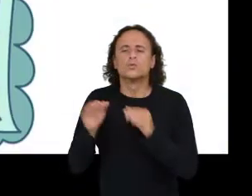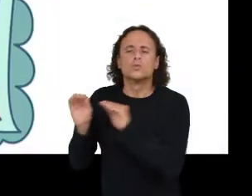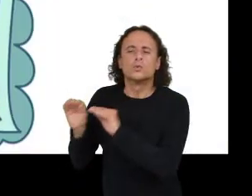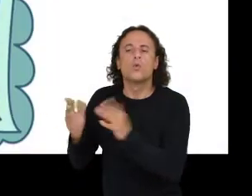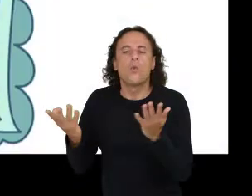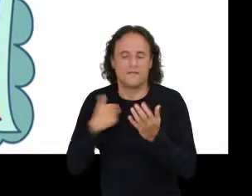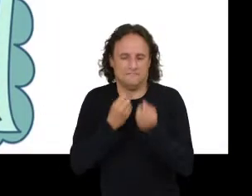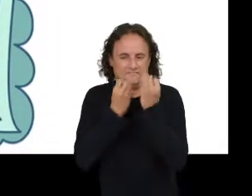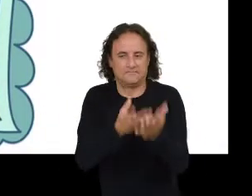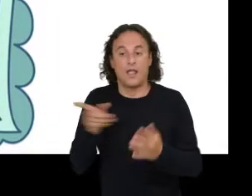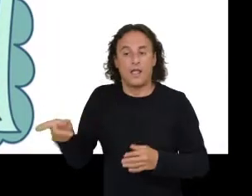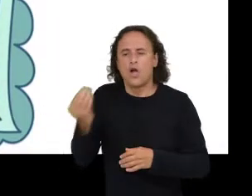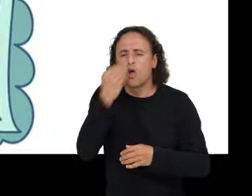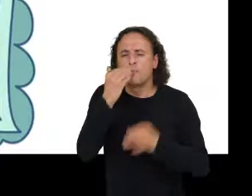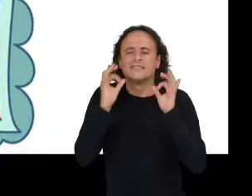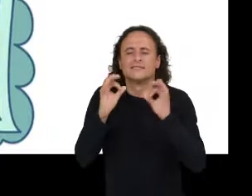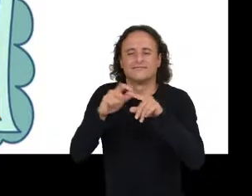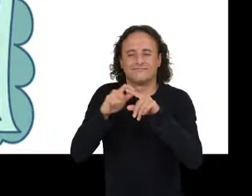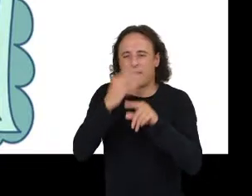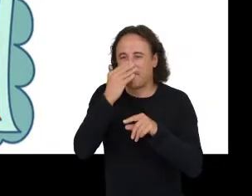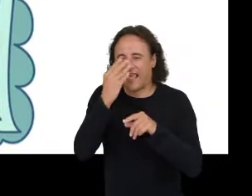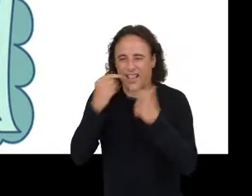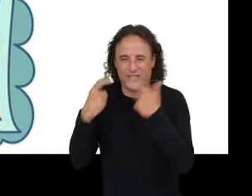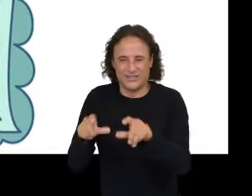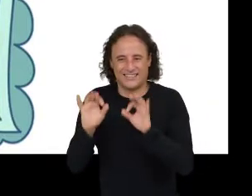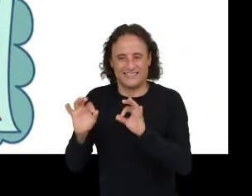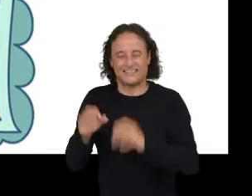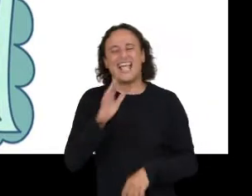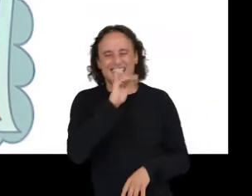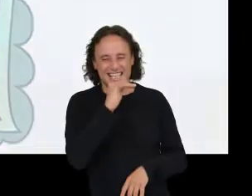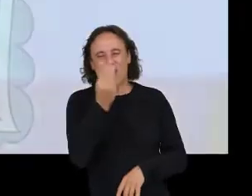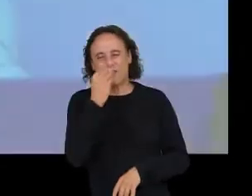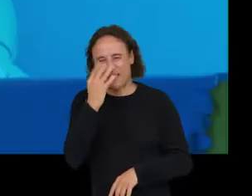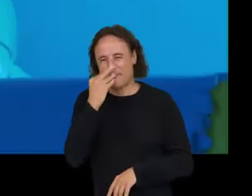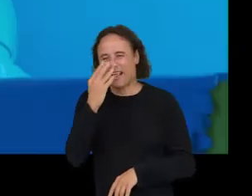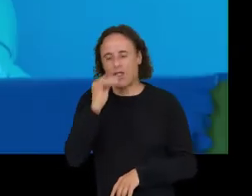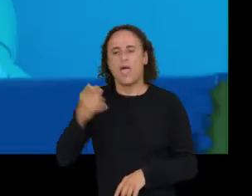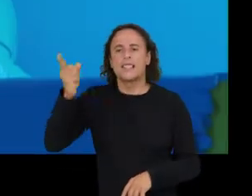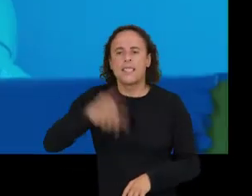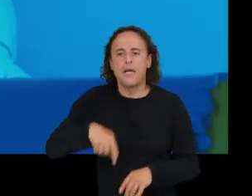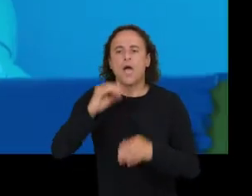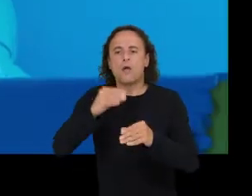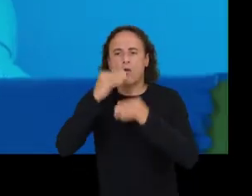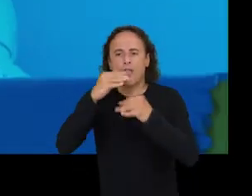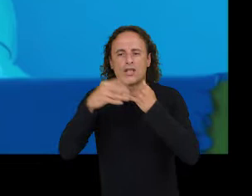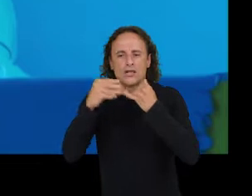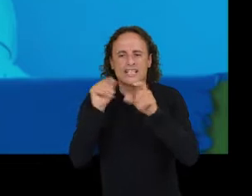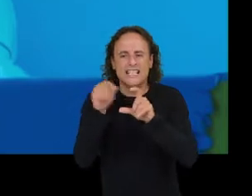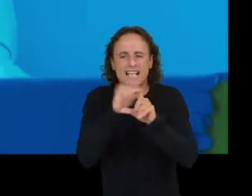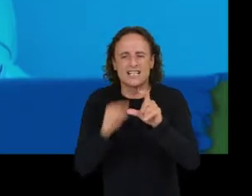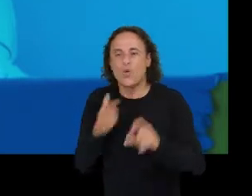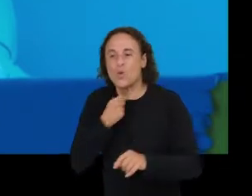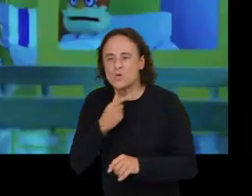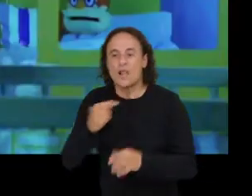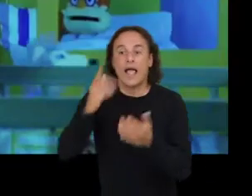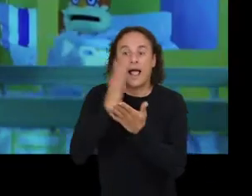A comida para cans. Sí, a comida para cans. pero también le gustan los bocadillos de salchichón,